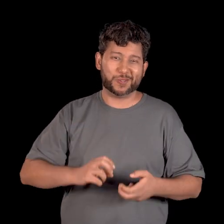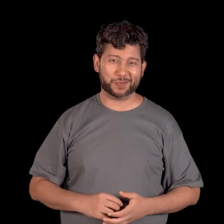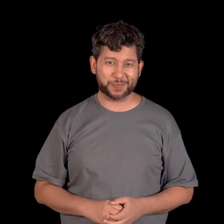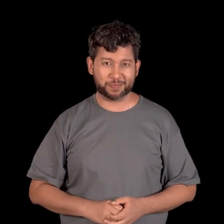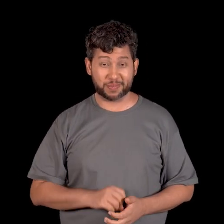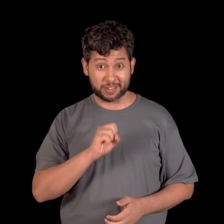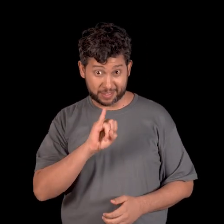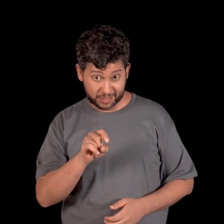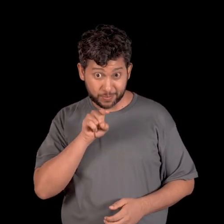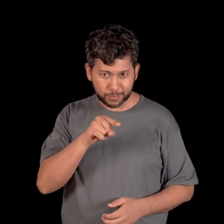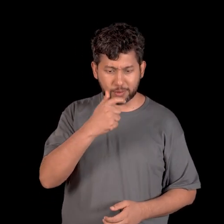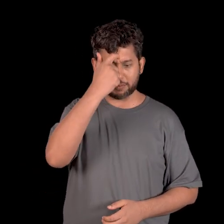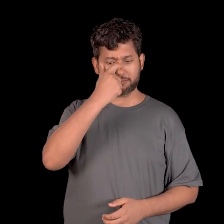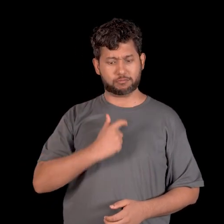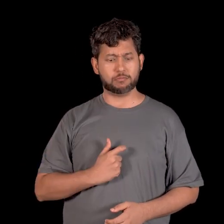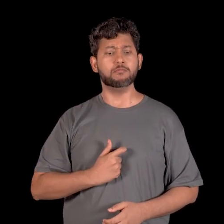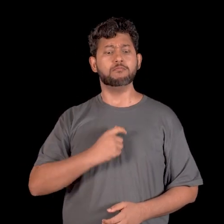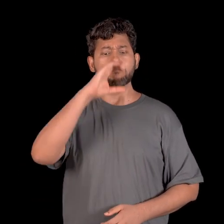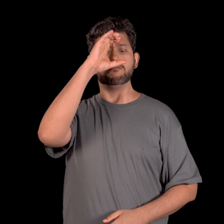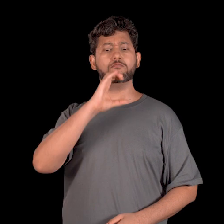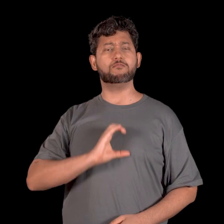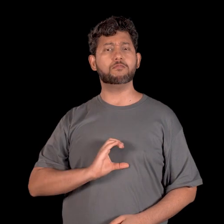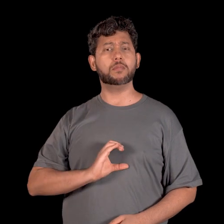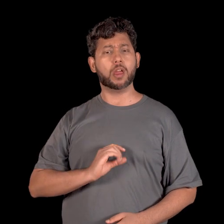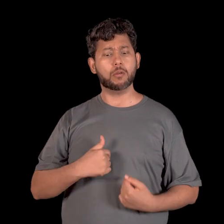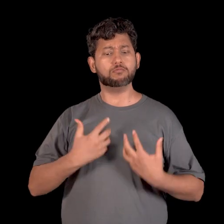Unesco. Quando nos comprometemos pessoalmente